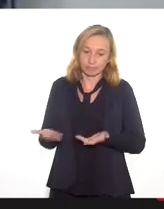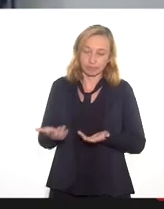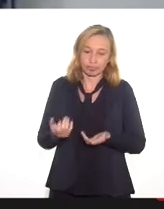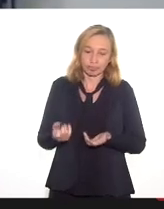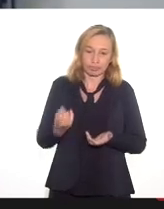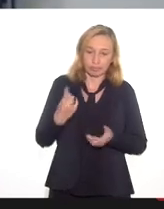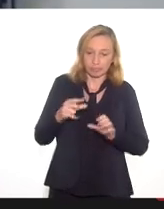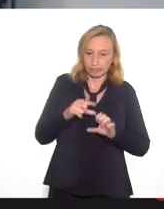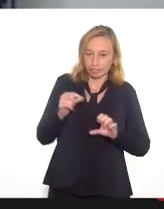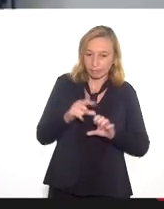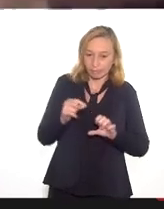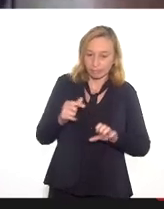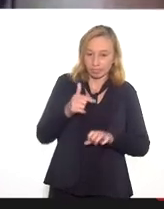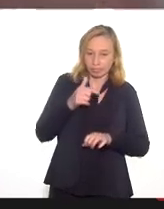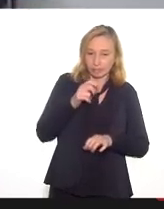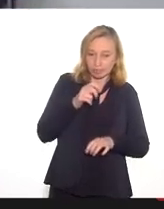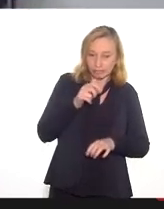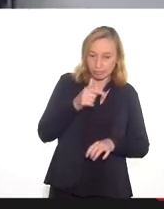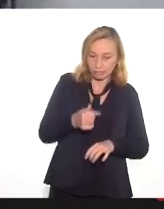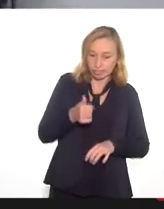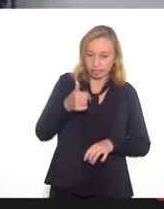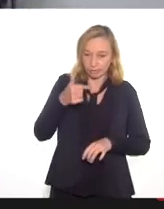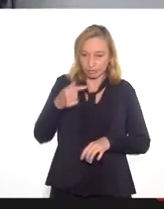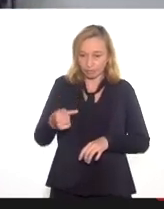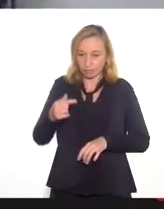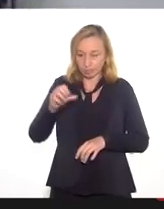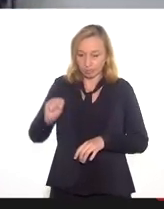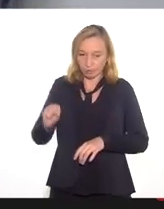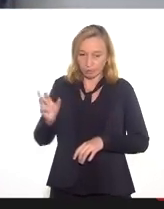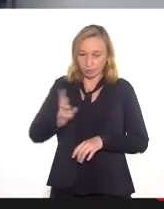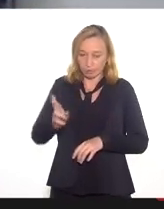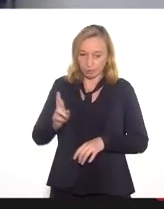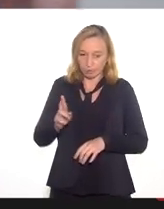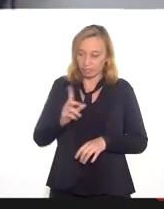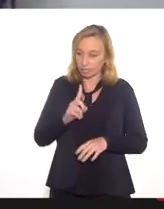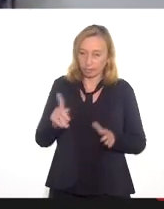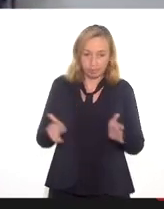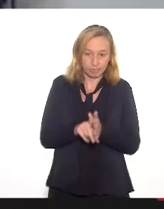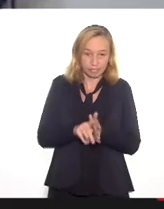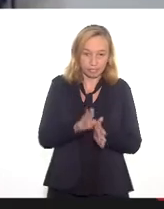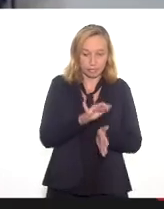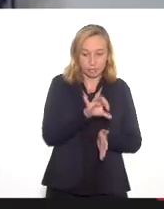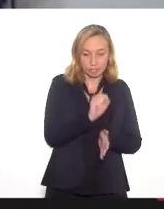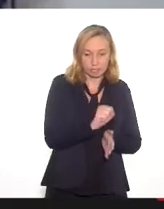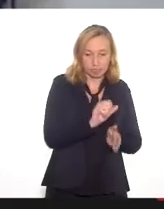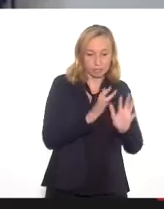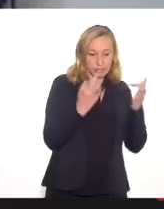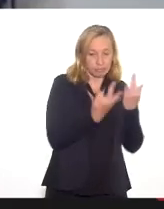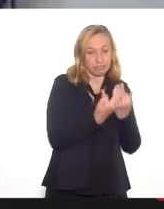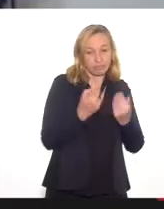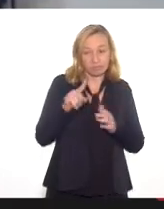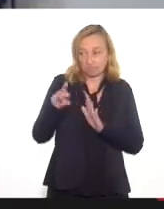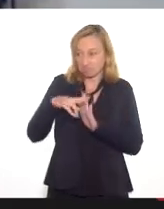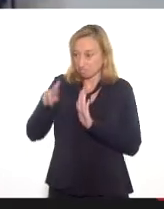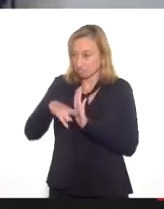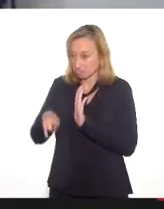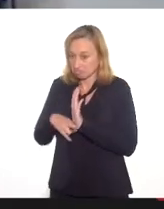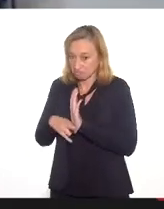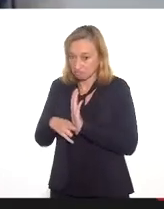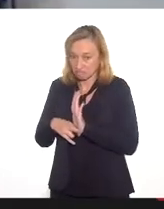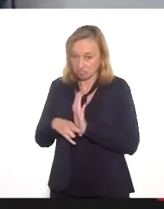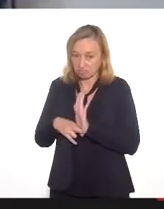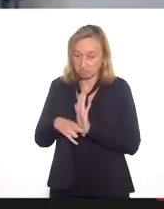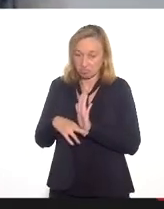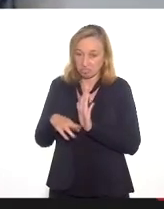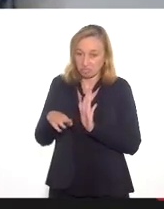ganha até 178 reais mas não está no Bolsa Família vai fazer com que essas regras excessivamente restritivas contemplem